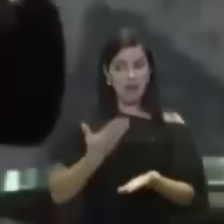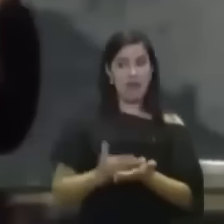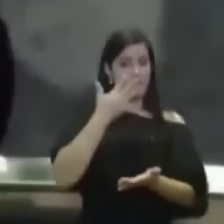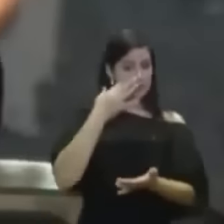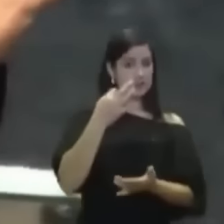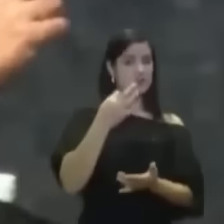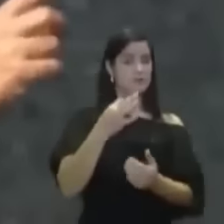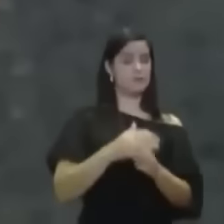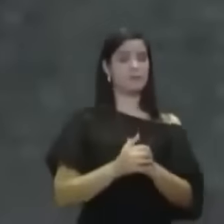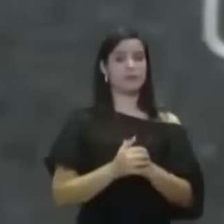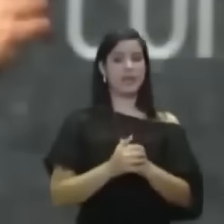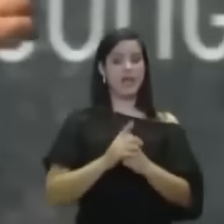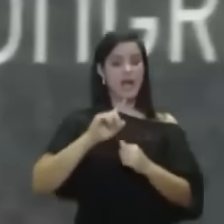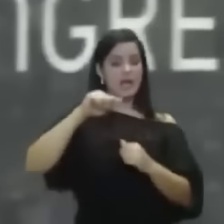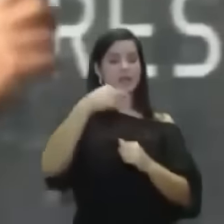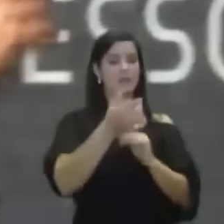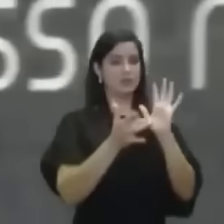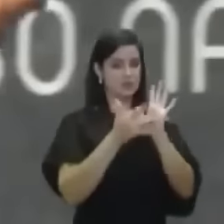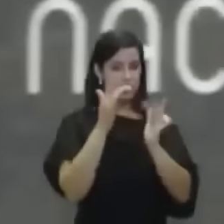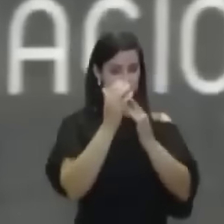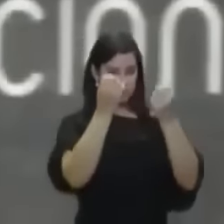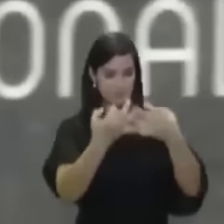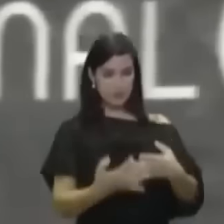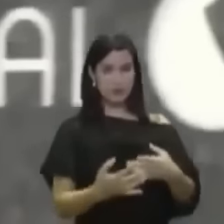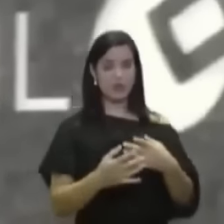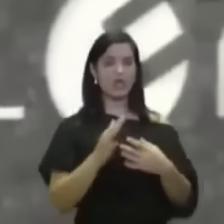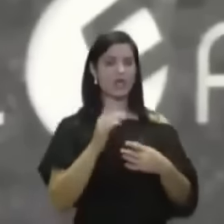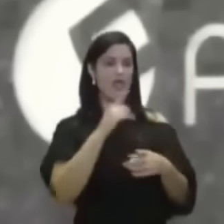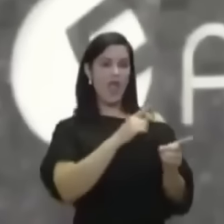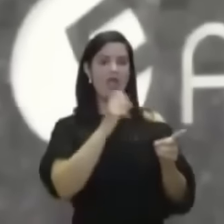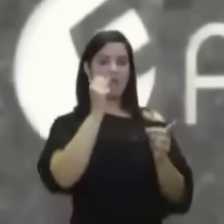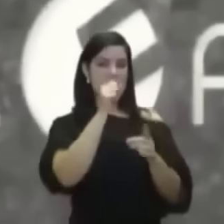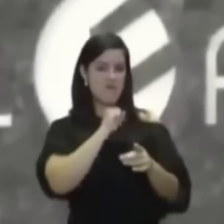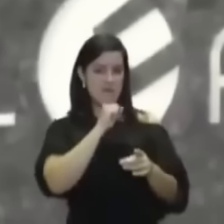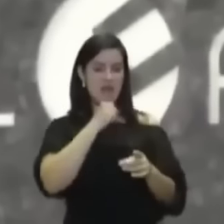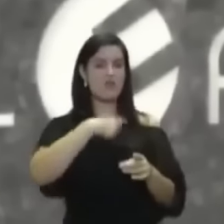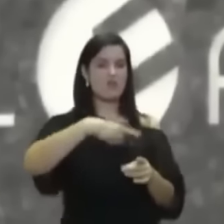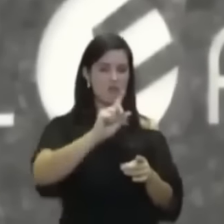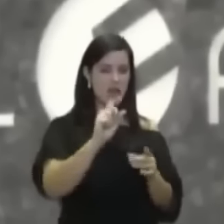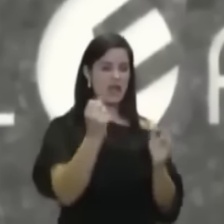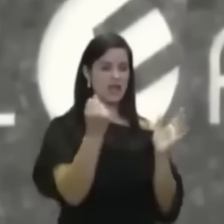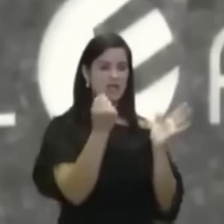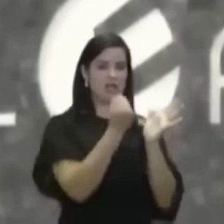Jesus explicou para Pedro, que ele seria crucificado na sua velhice, que Jesus disse para ele: